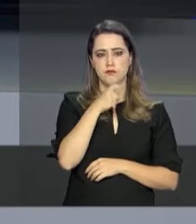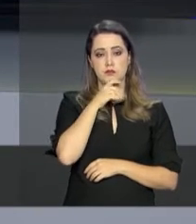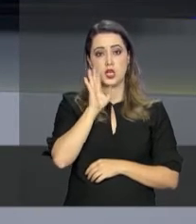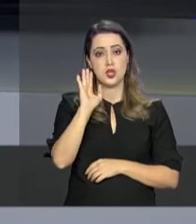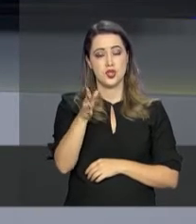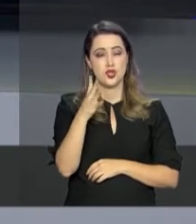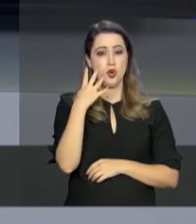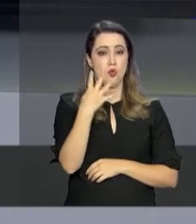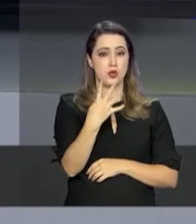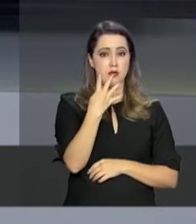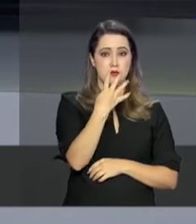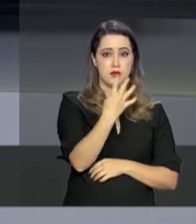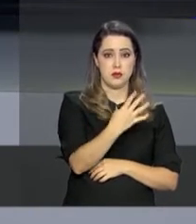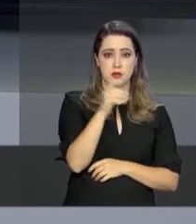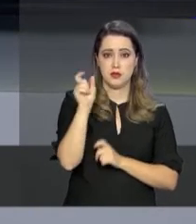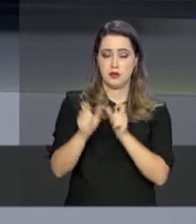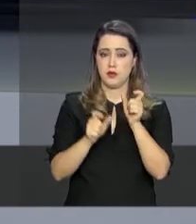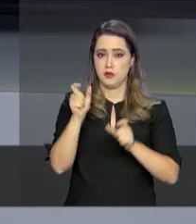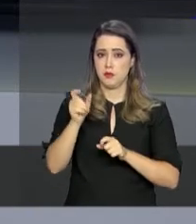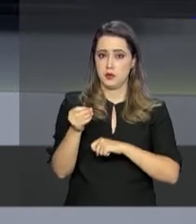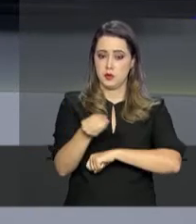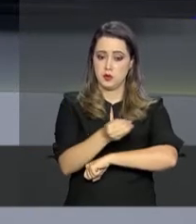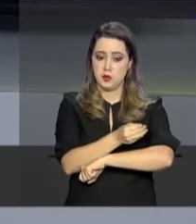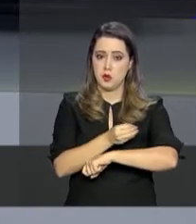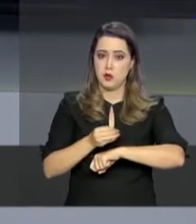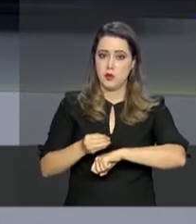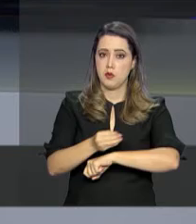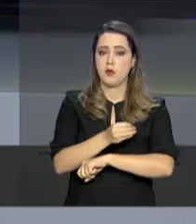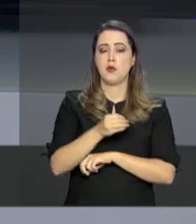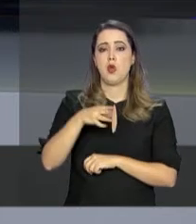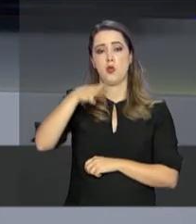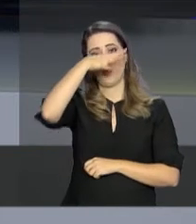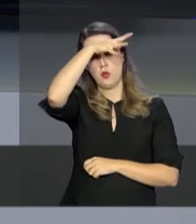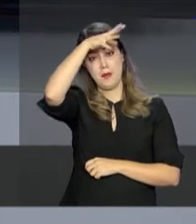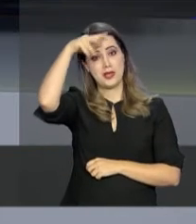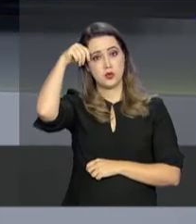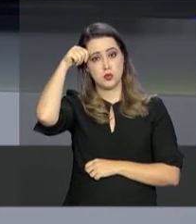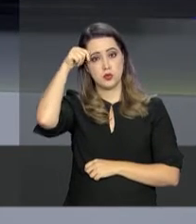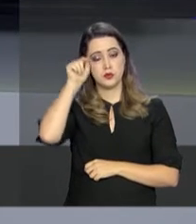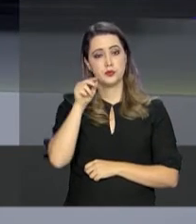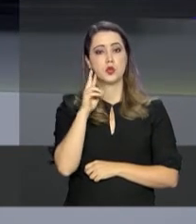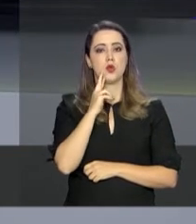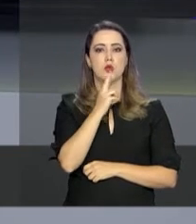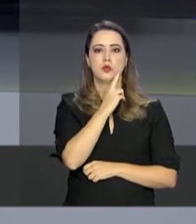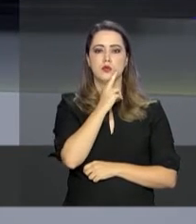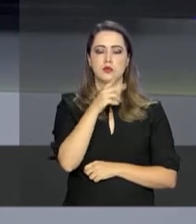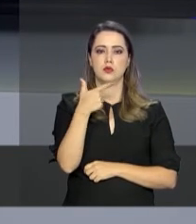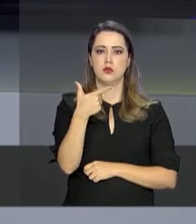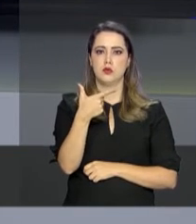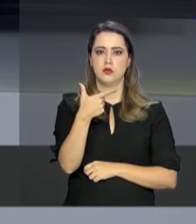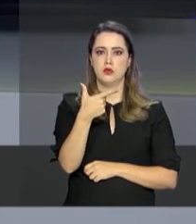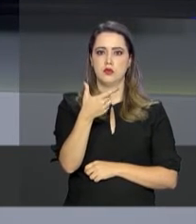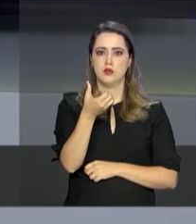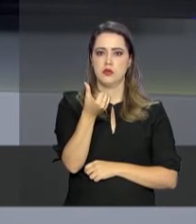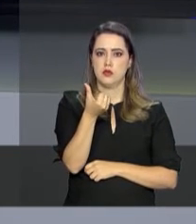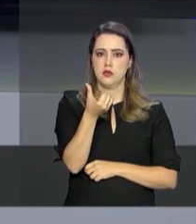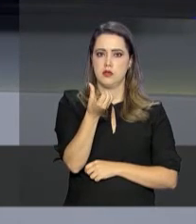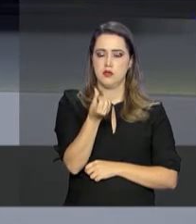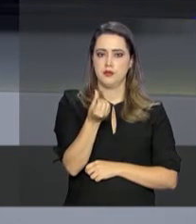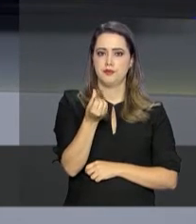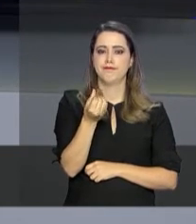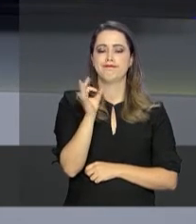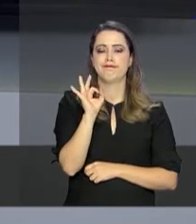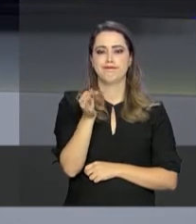foram confirmados 444 casos de sarampo no amazonas e roraima são 216